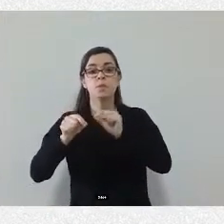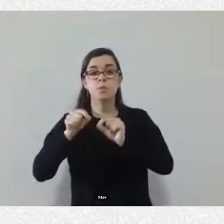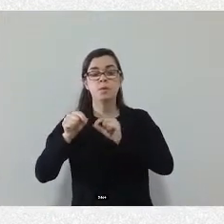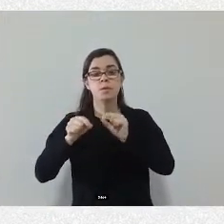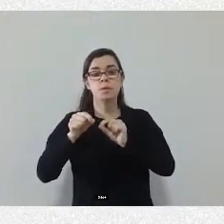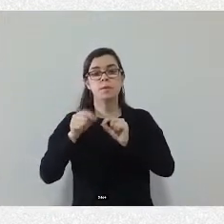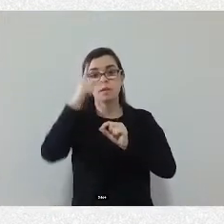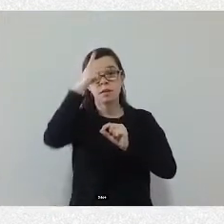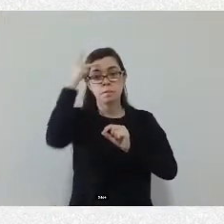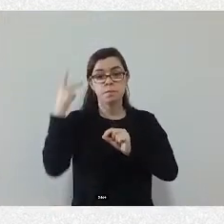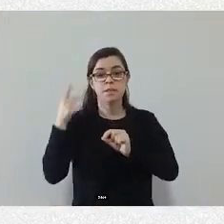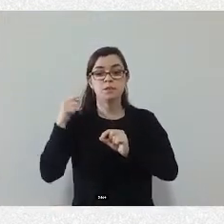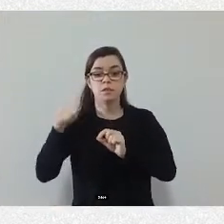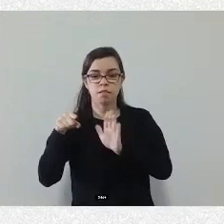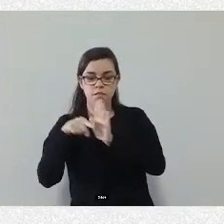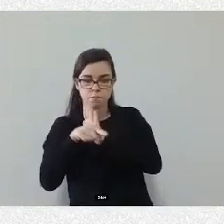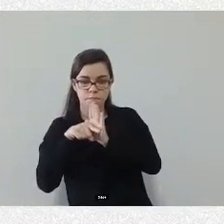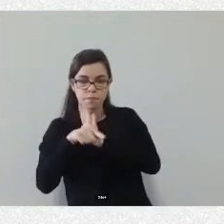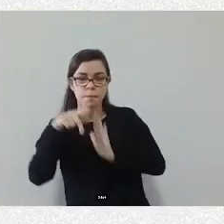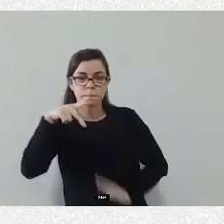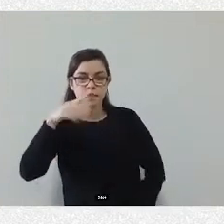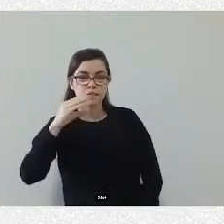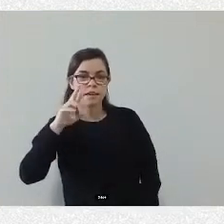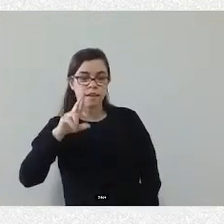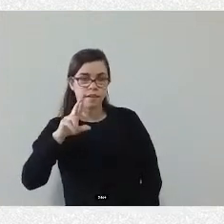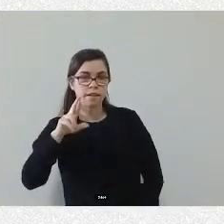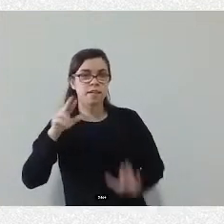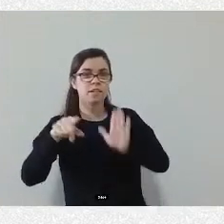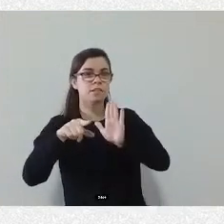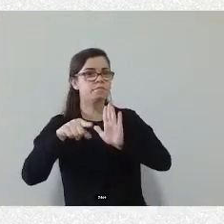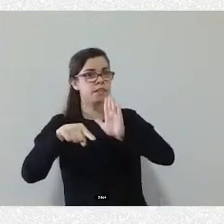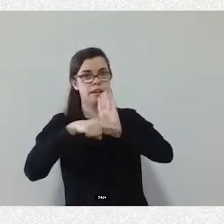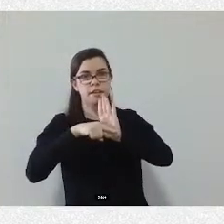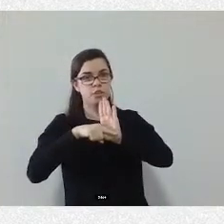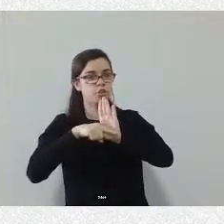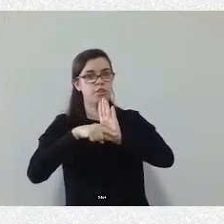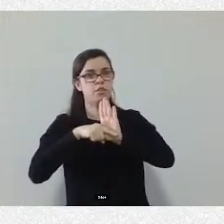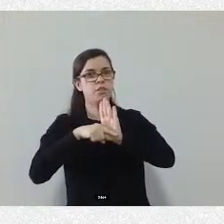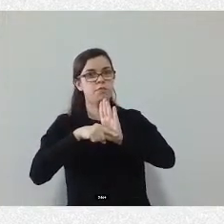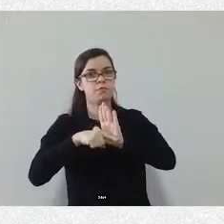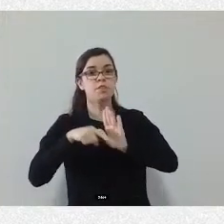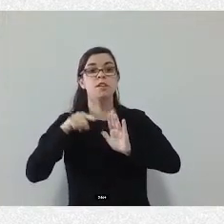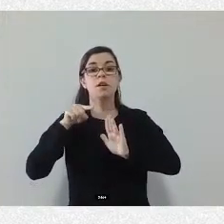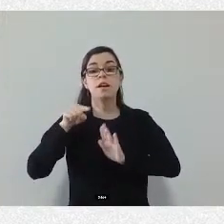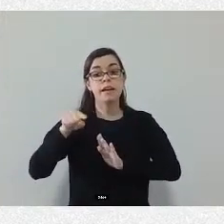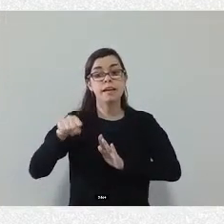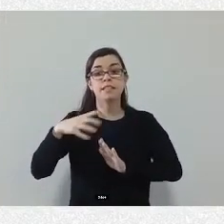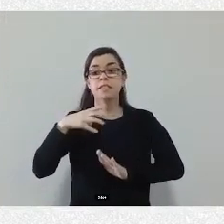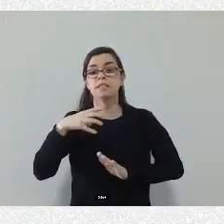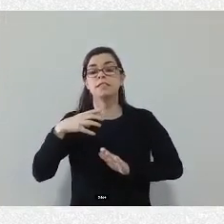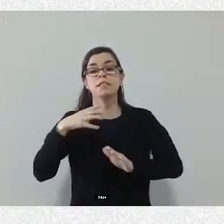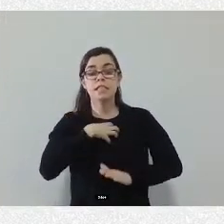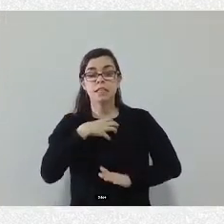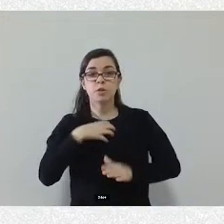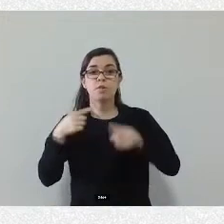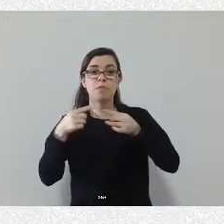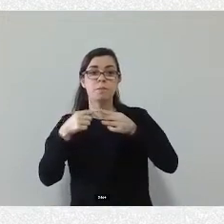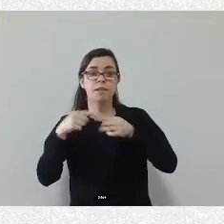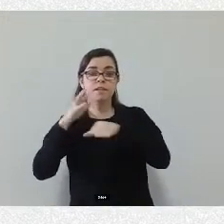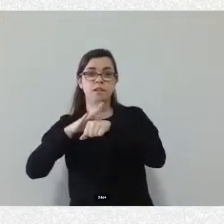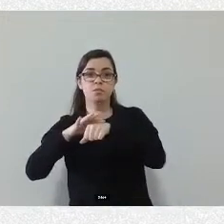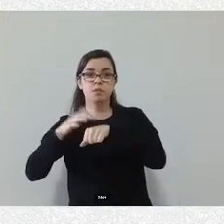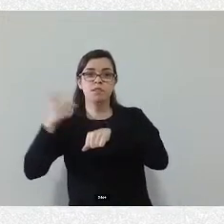tiveram um teste negativo, ou seja, eles tinham sintomas por outro motivo que não era COVID. Então, nós temos casos e controles, e